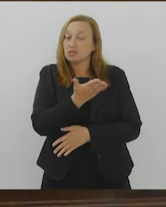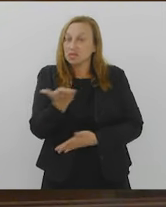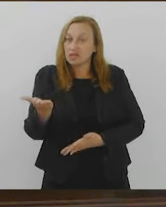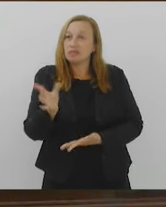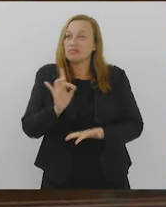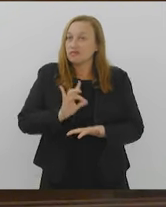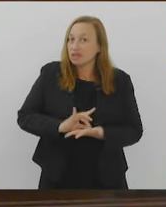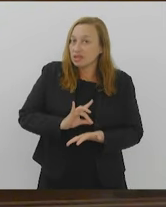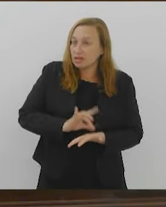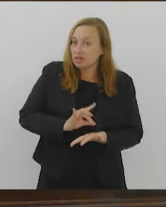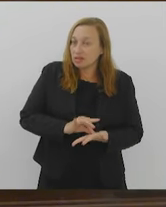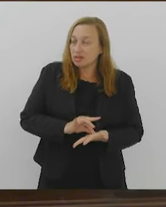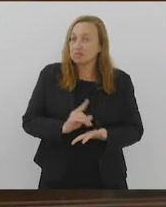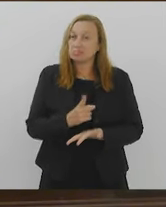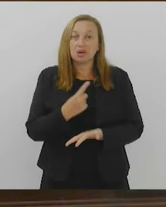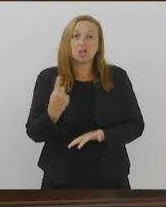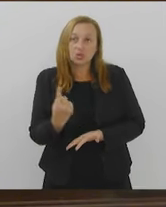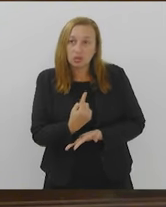são, para nós,